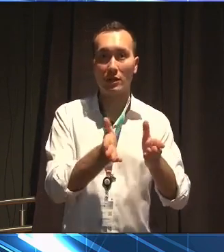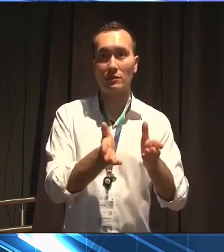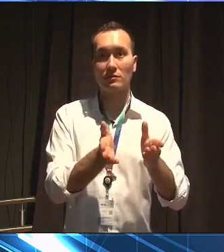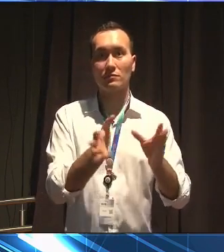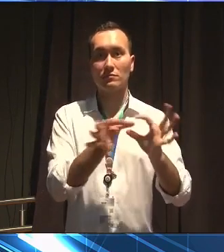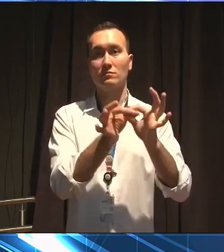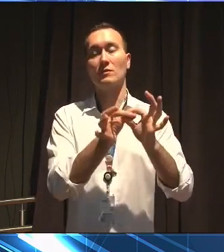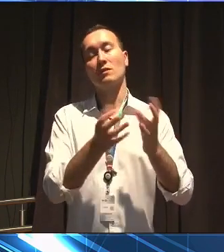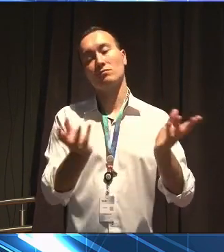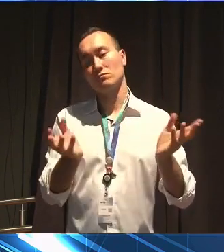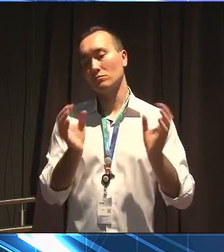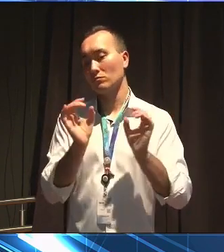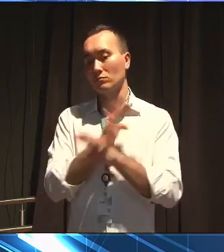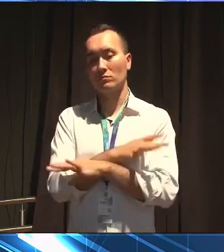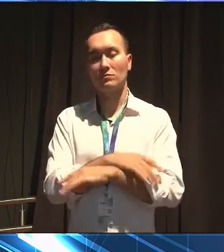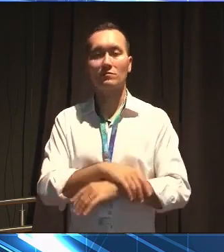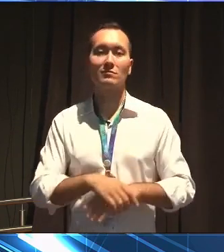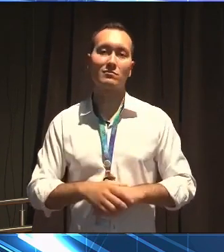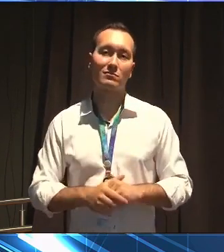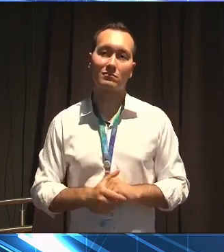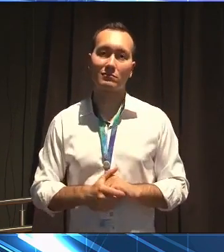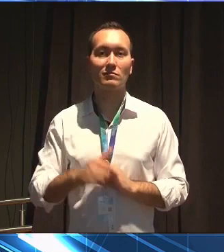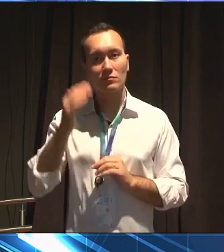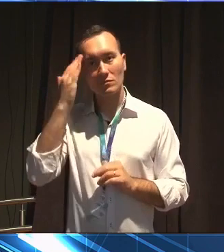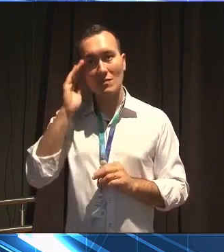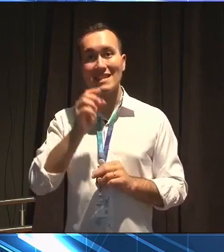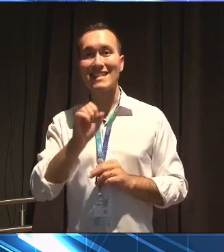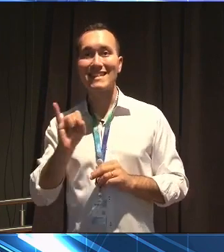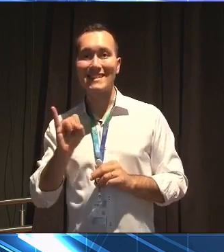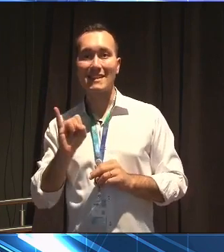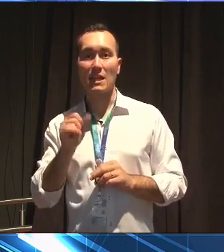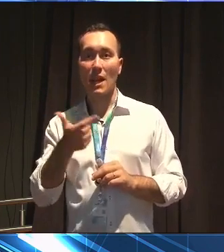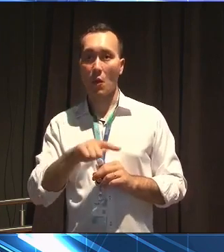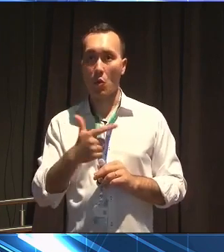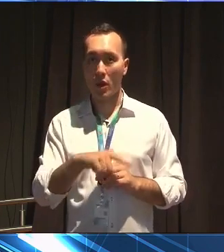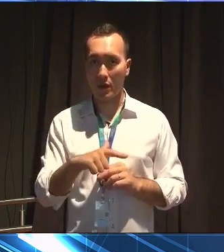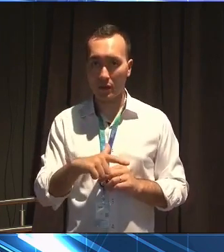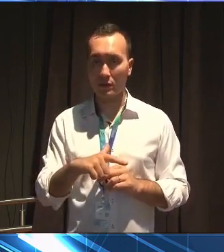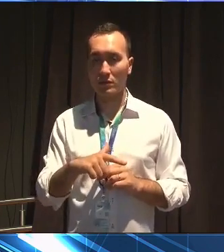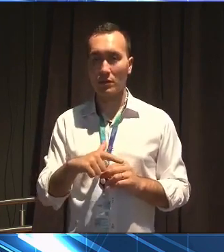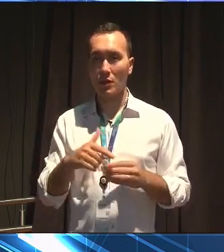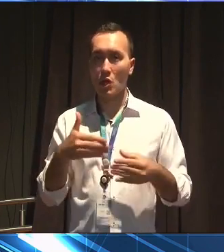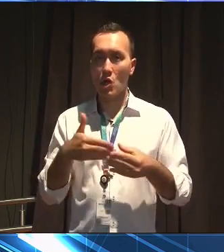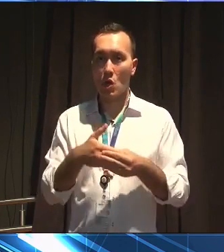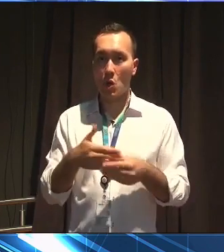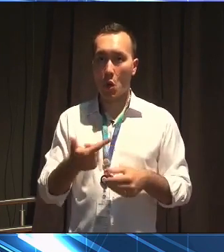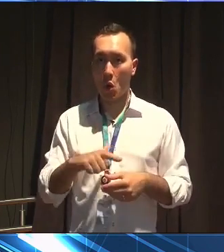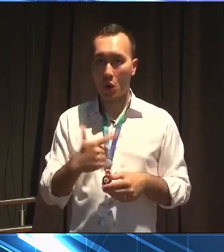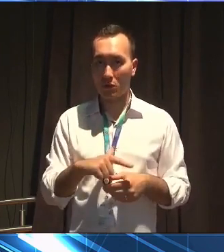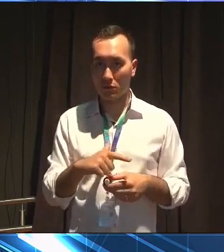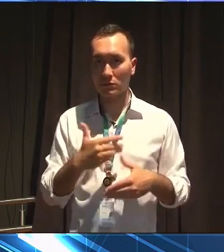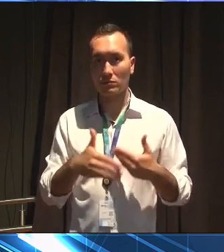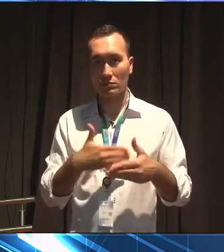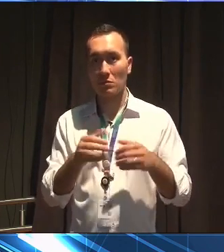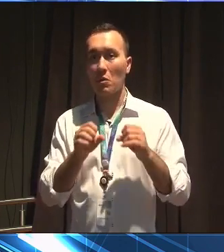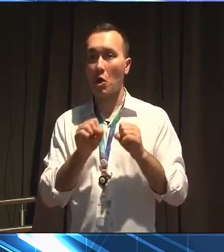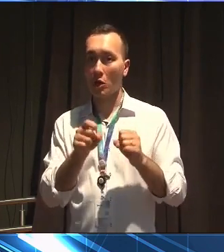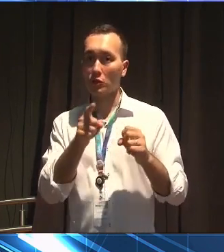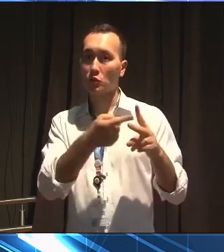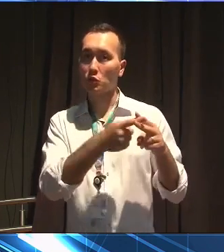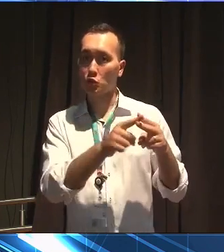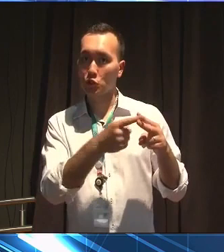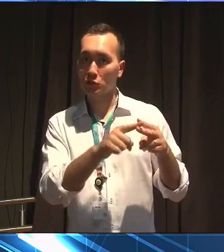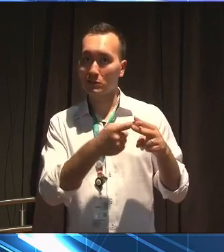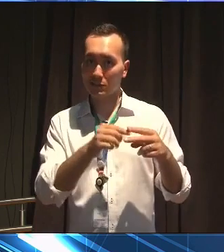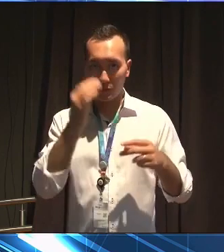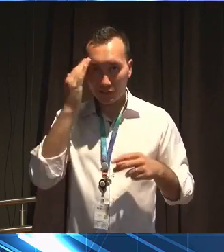custo, e você vai ter que dar manutenção nisso daí. Então, o cookie, ele é prático, ele é muito